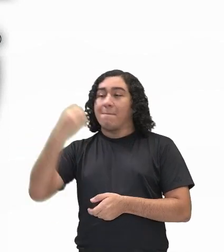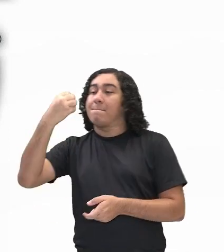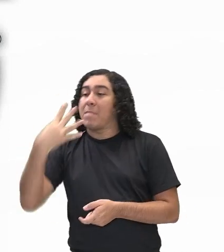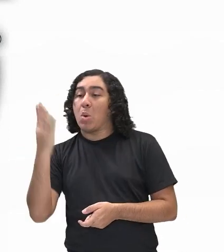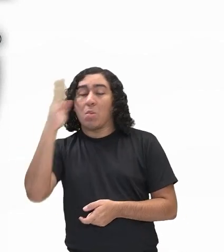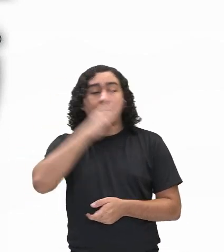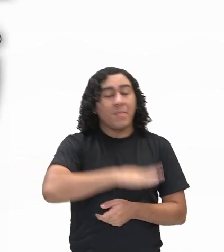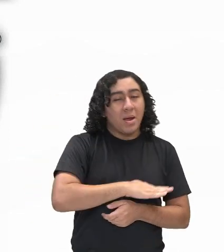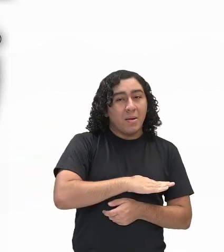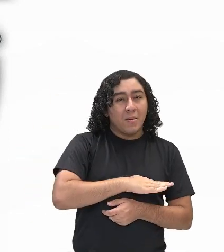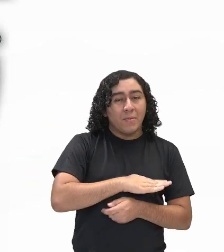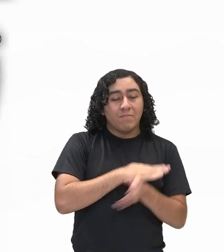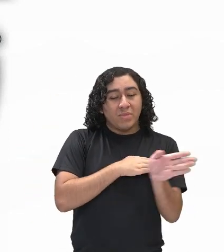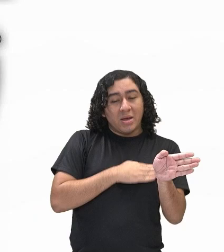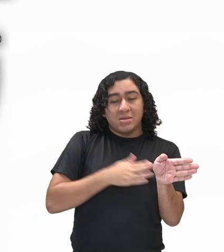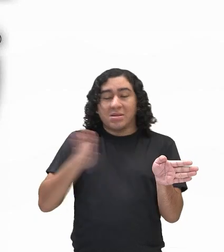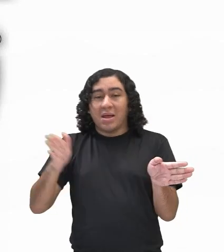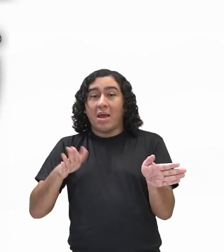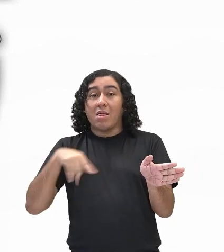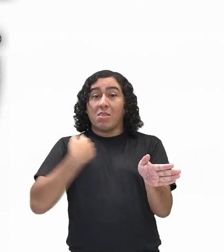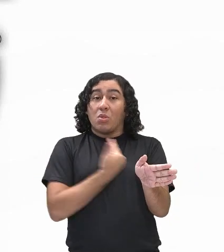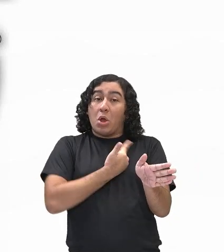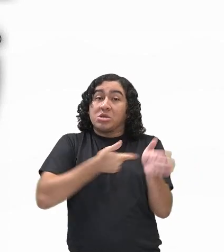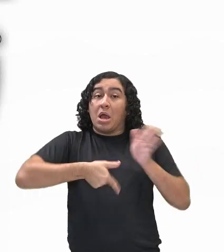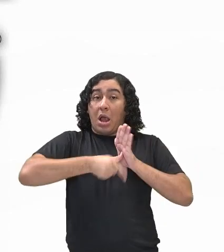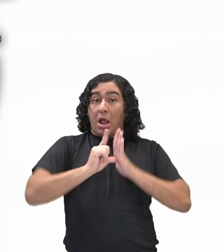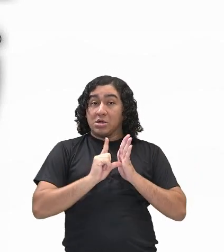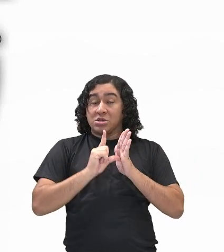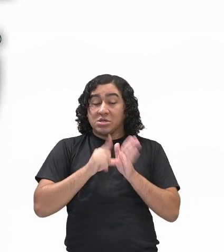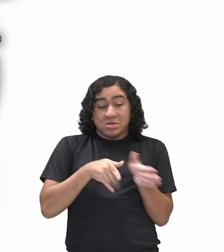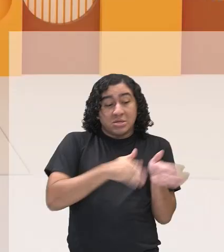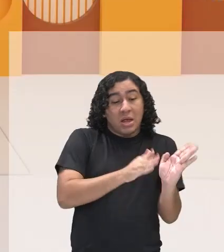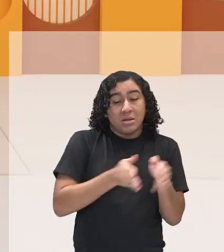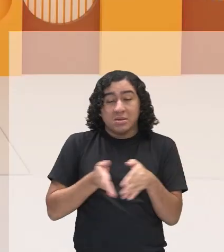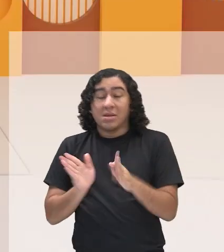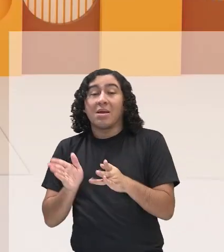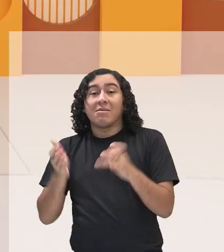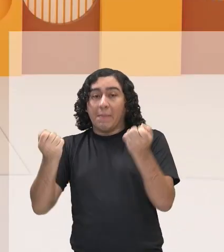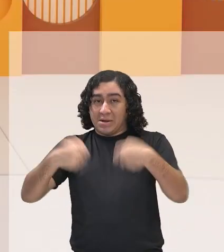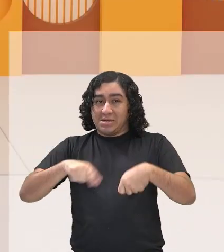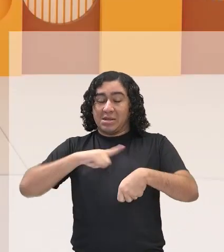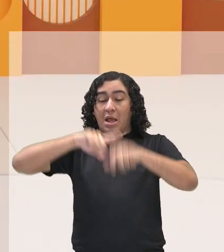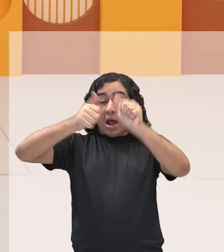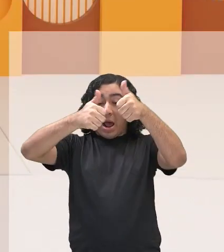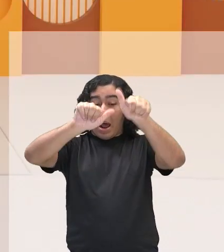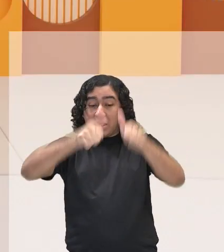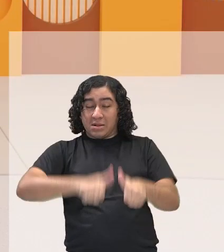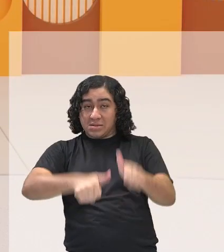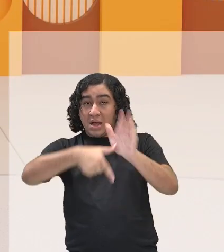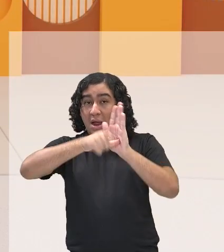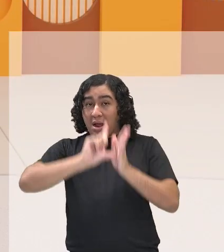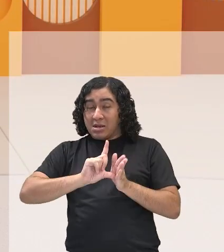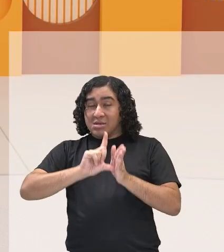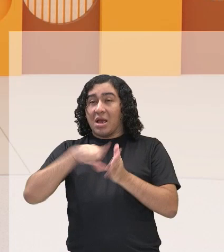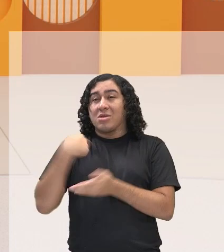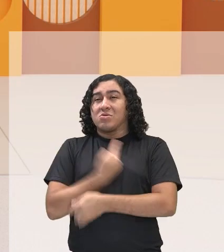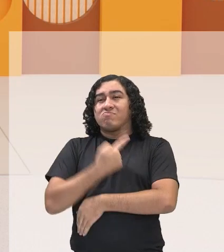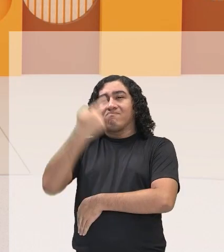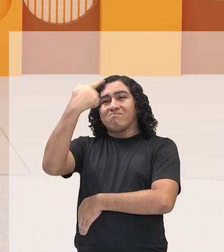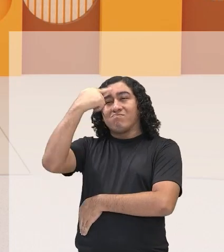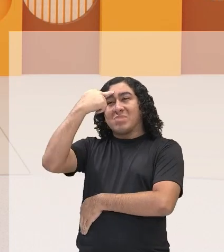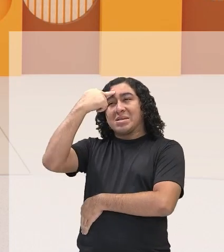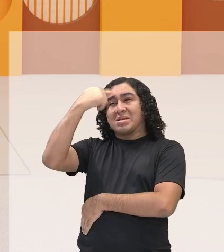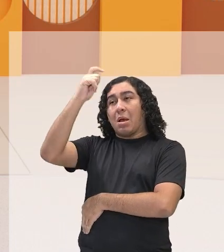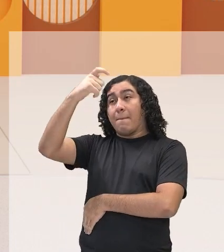Então, nós fazemos juízo de valor das pessoas, das coisas, das ações, das ideias. E nós dizemos, nesse juízo